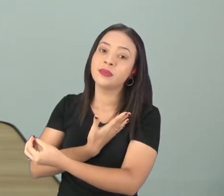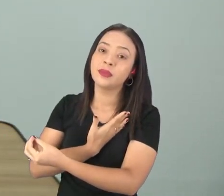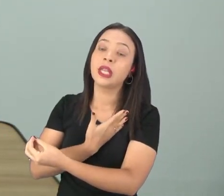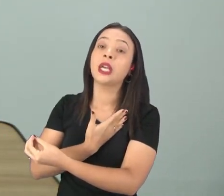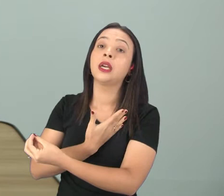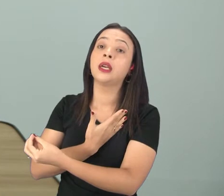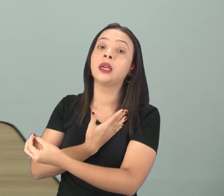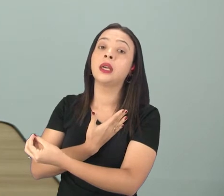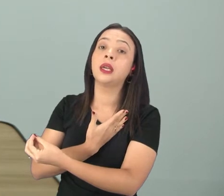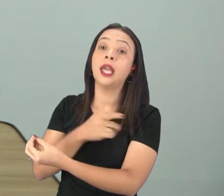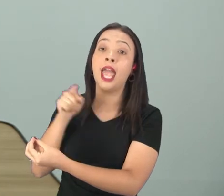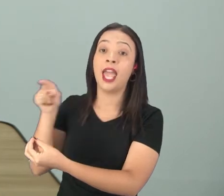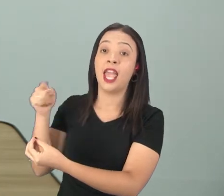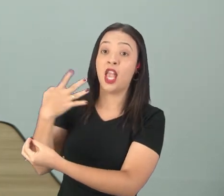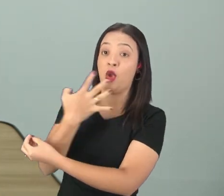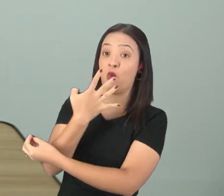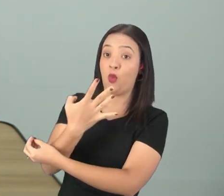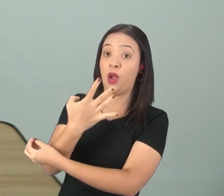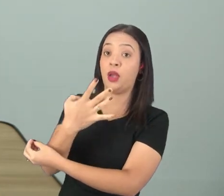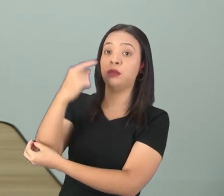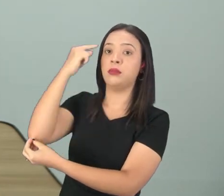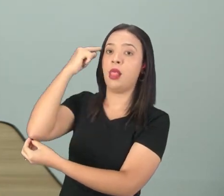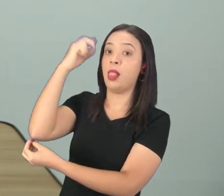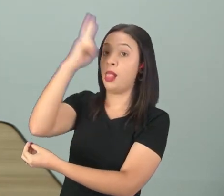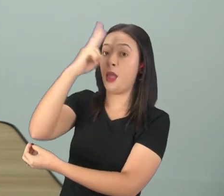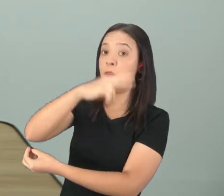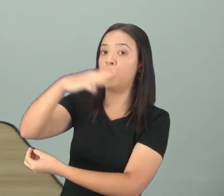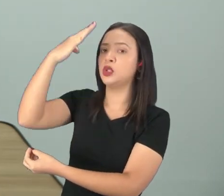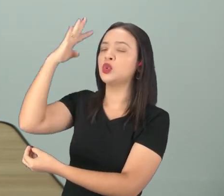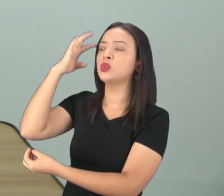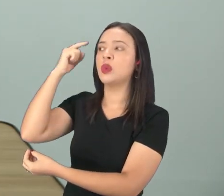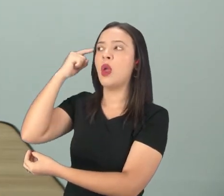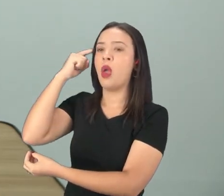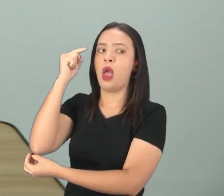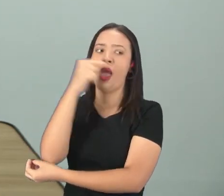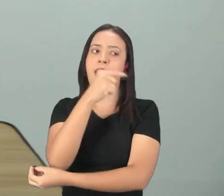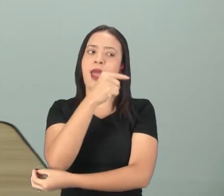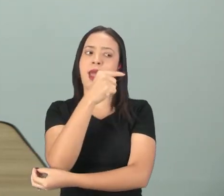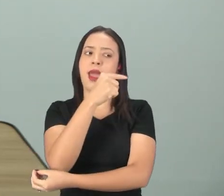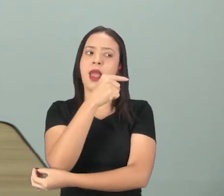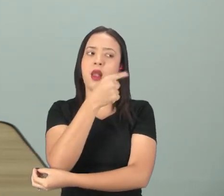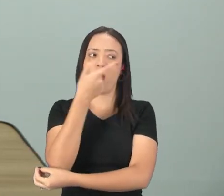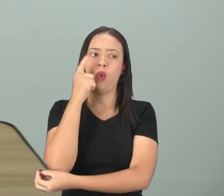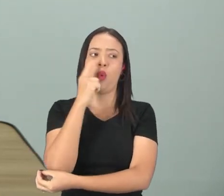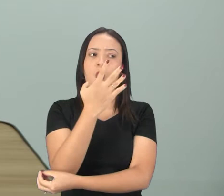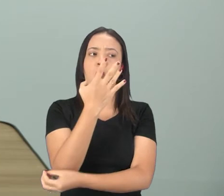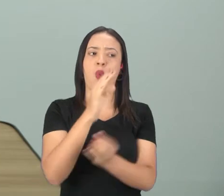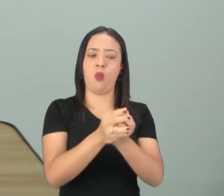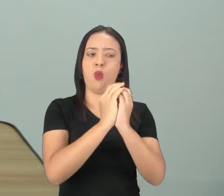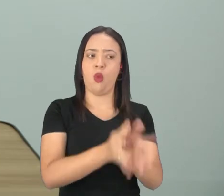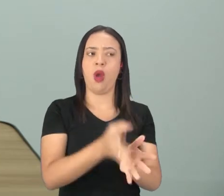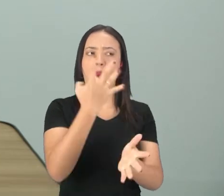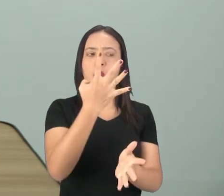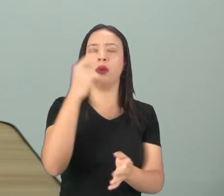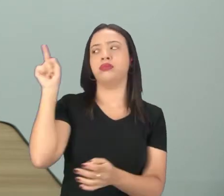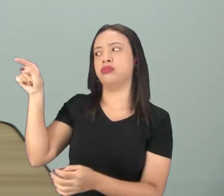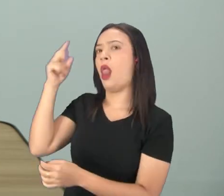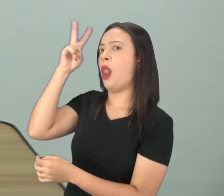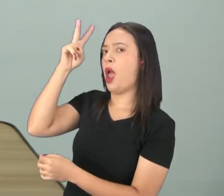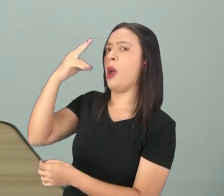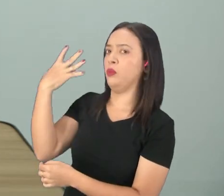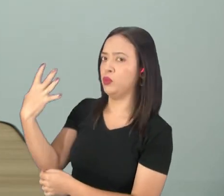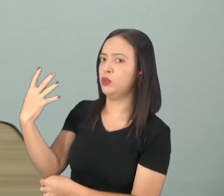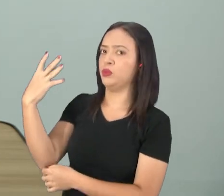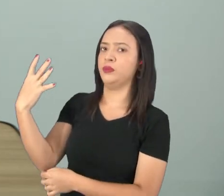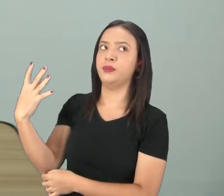vai ficar com 4 na cabeça. Vai lembrar que foi 4 que eu tirei. E aí ele joga o dado. Vamos supor que ele